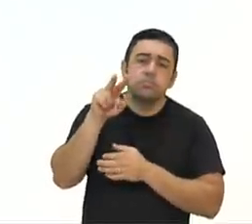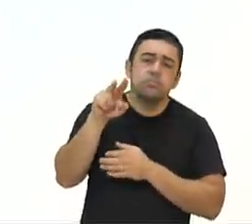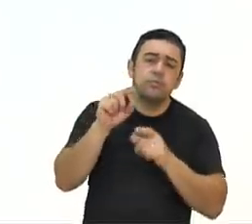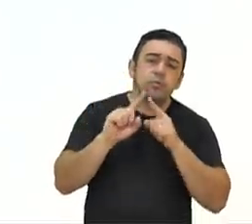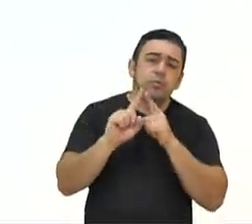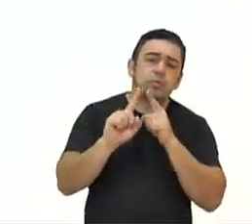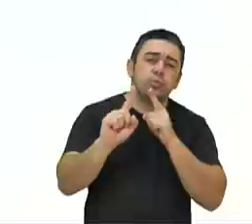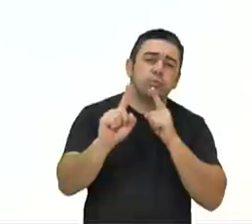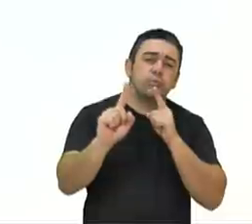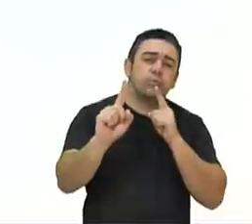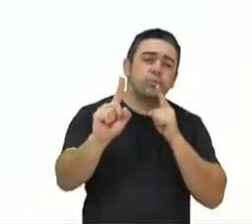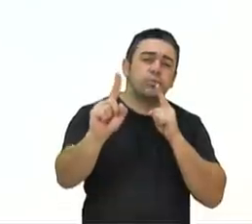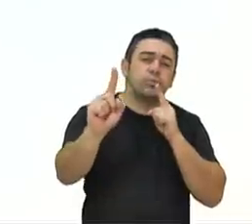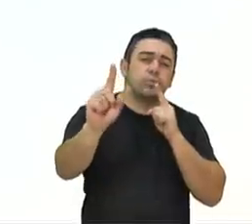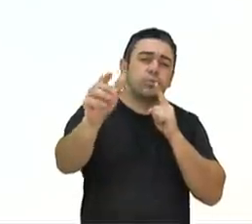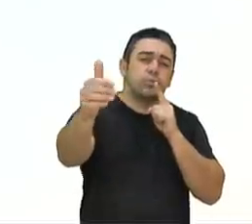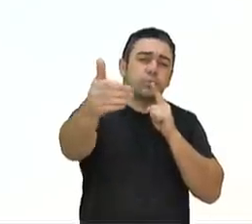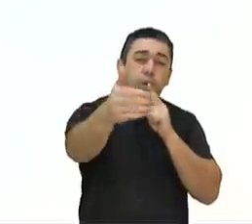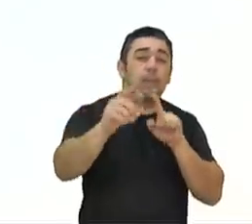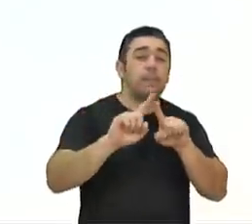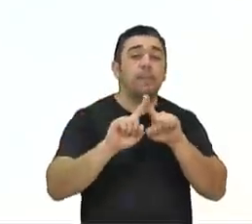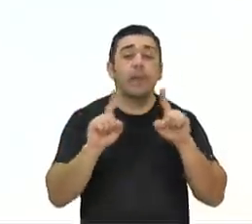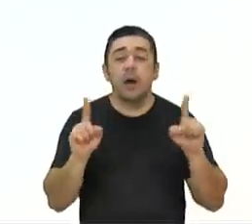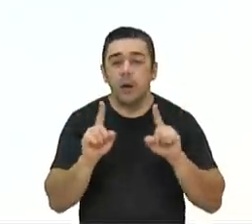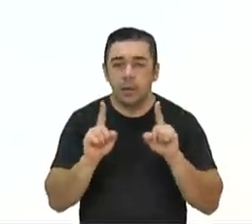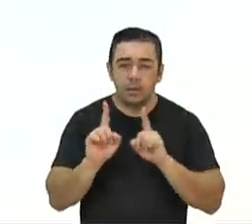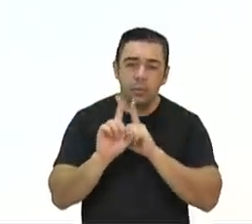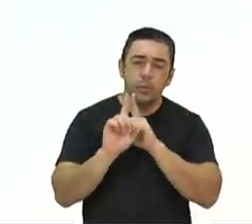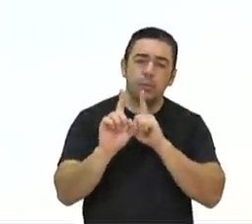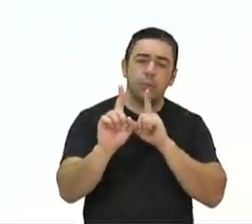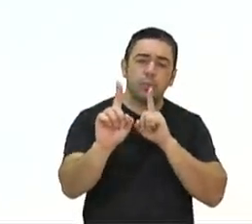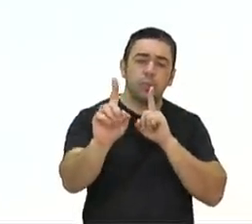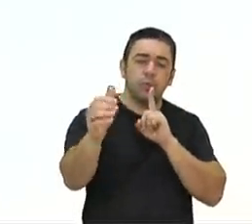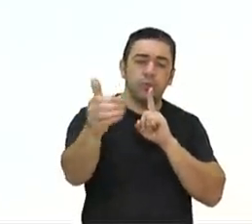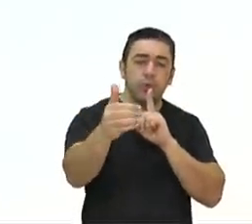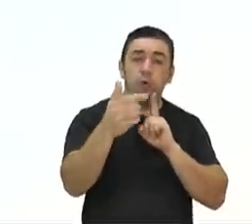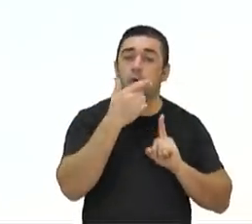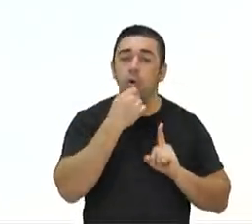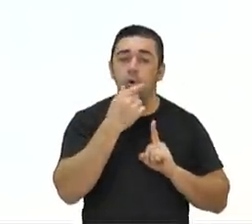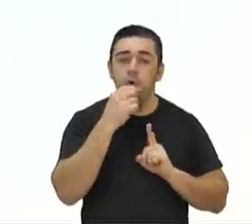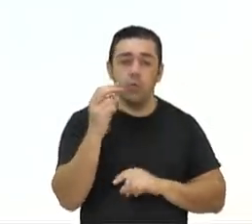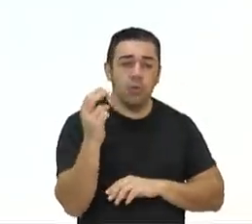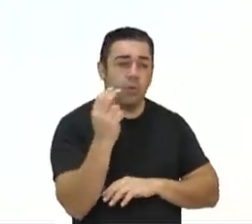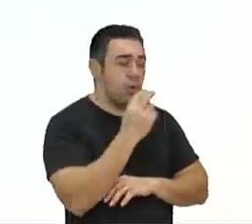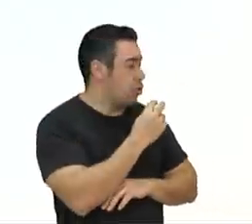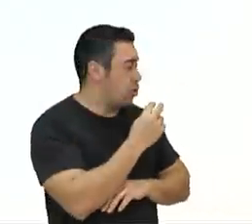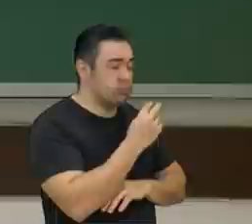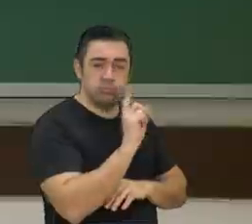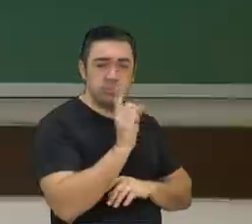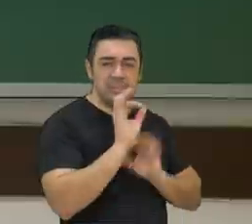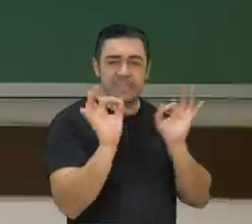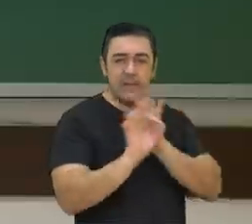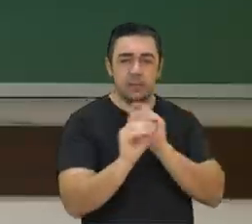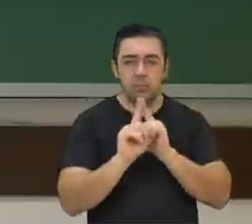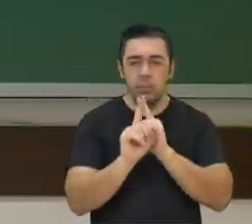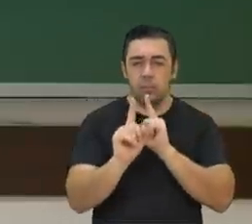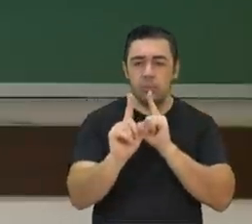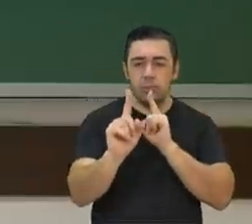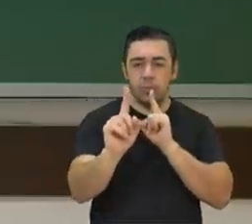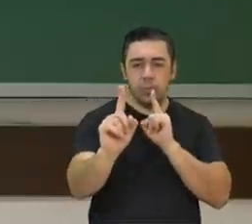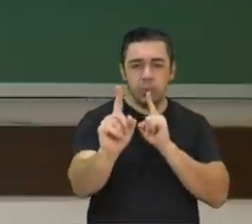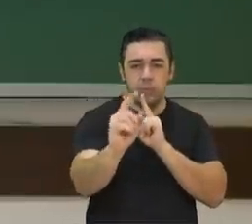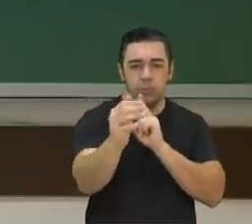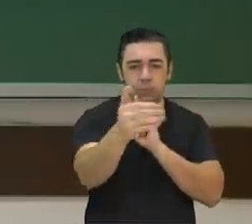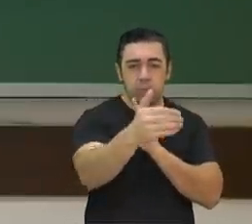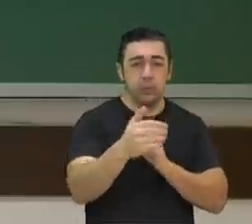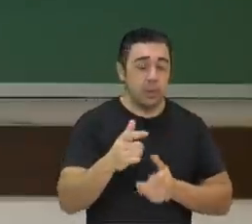esquina. Mas ele foi mais forte que ela. Nenhuma só vez olhou para trás. Né? Então, aqui a gente está no desfecho